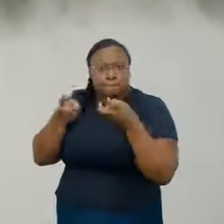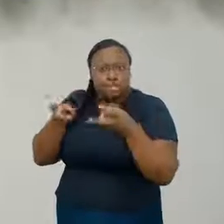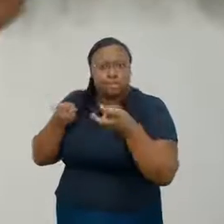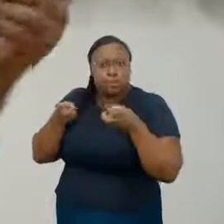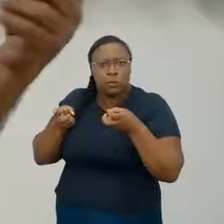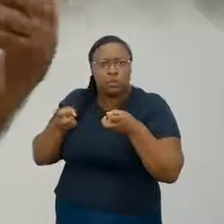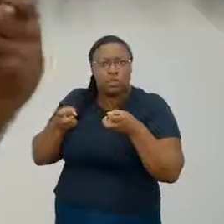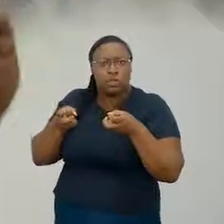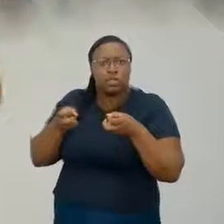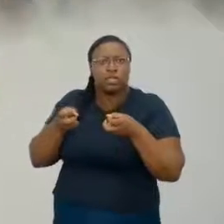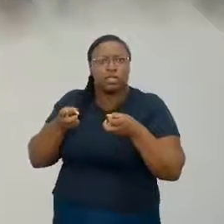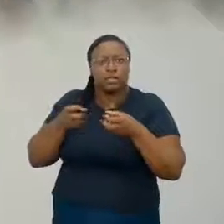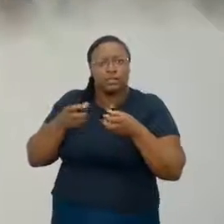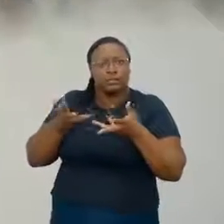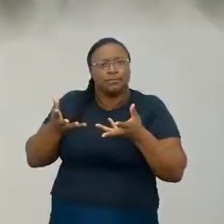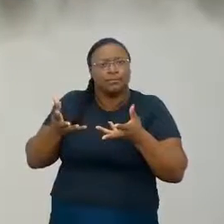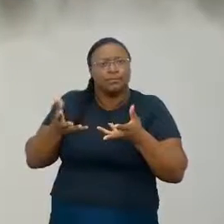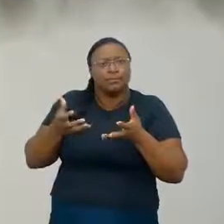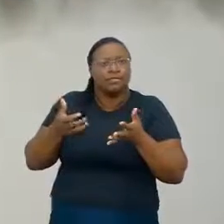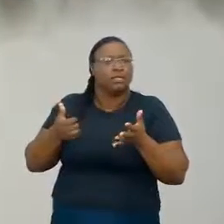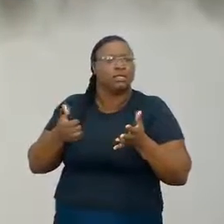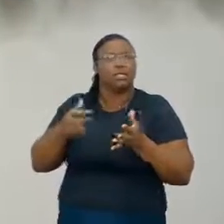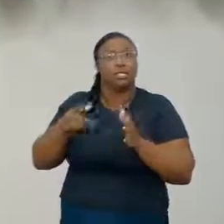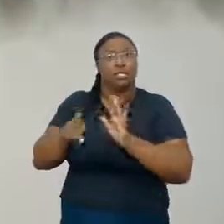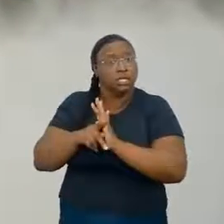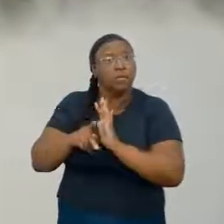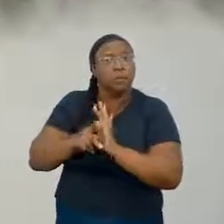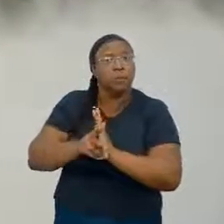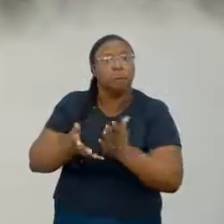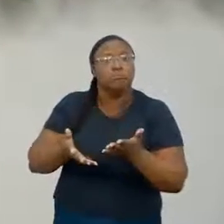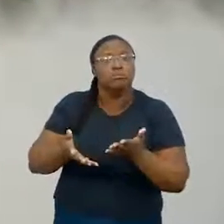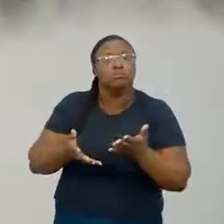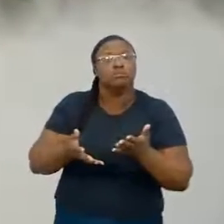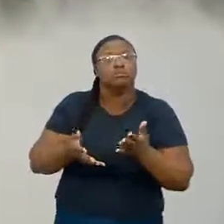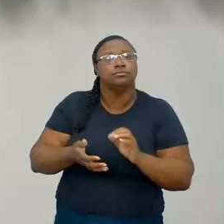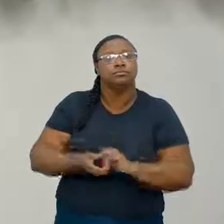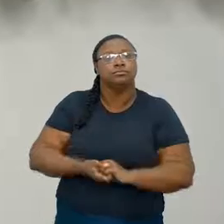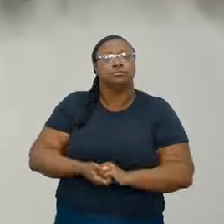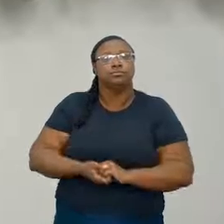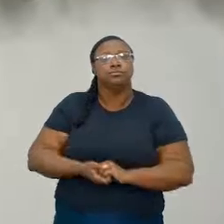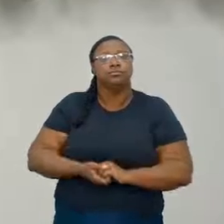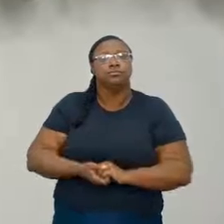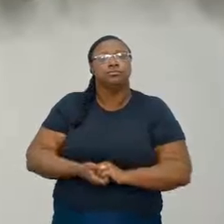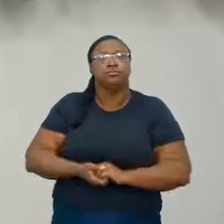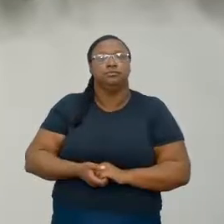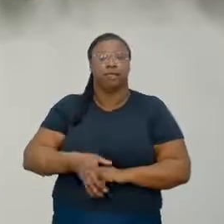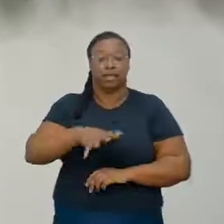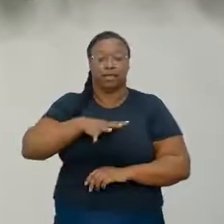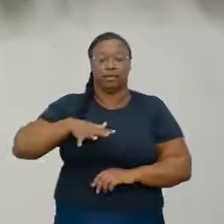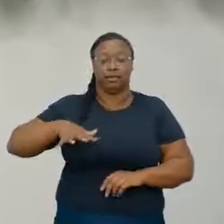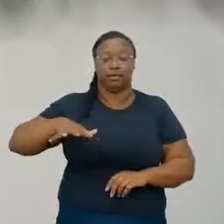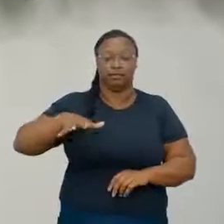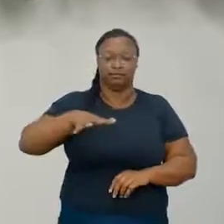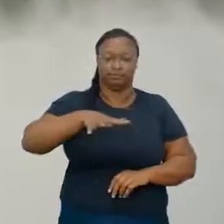a genuinidade daquela identidade, ela permanece. Sim. E dentro de um universo